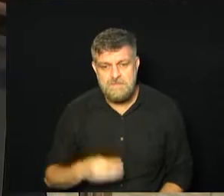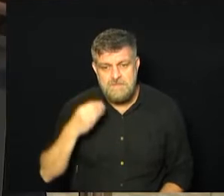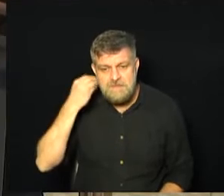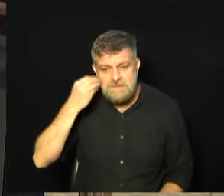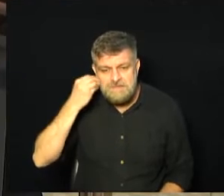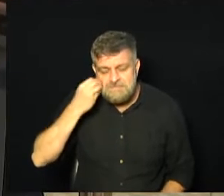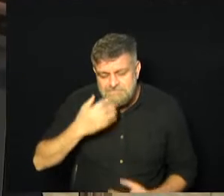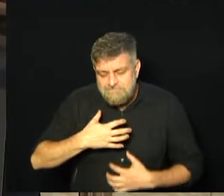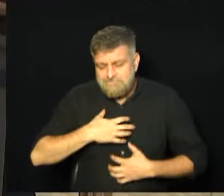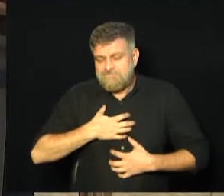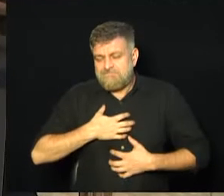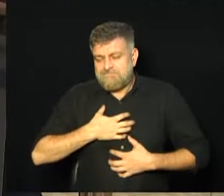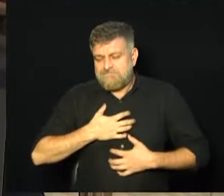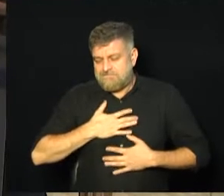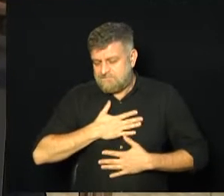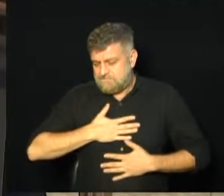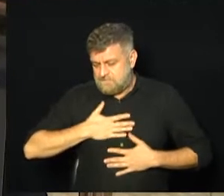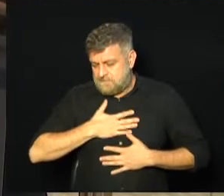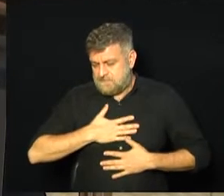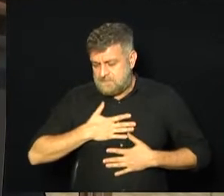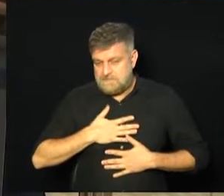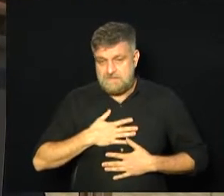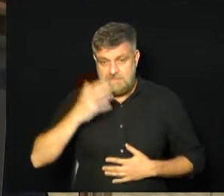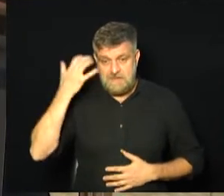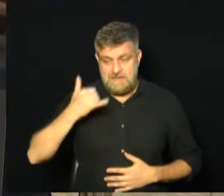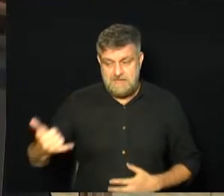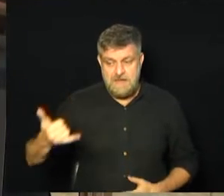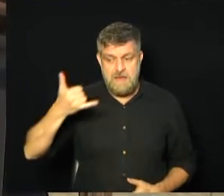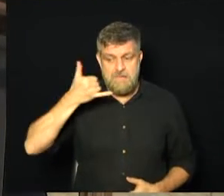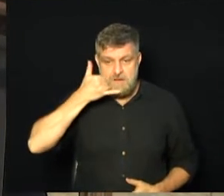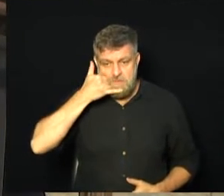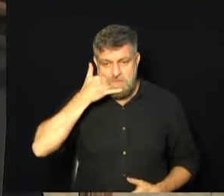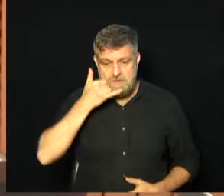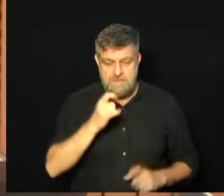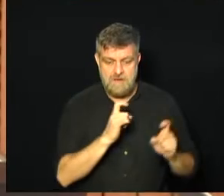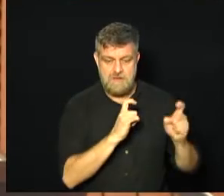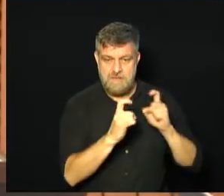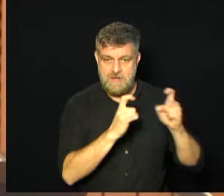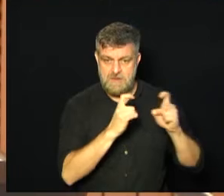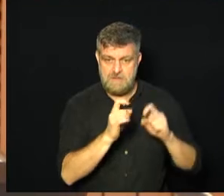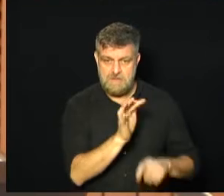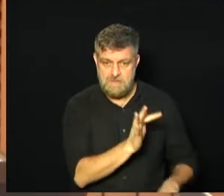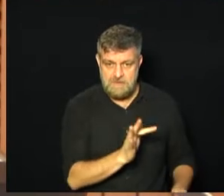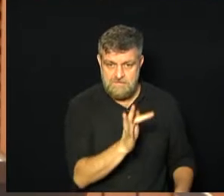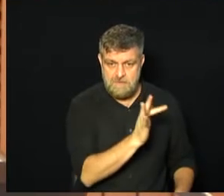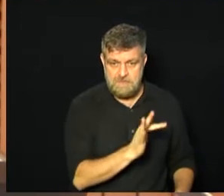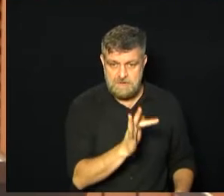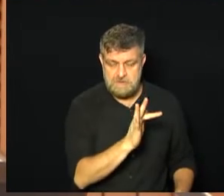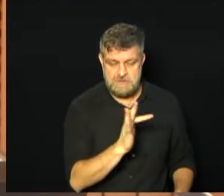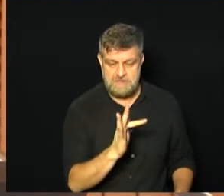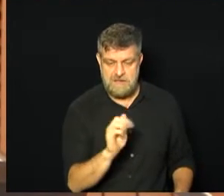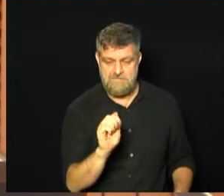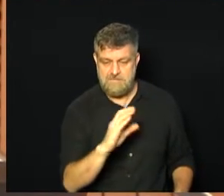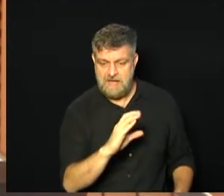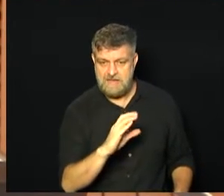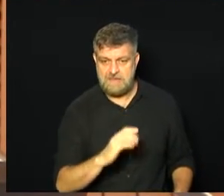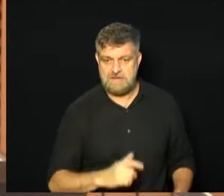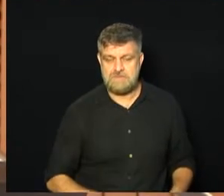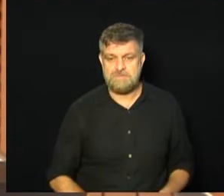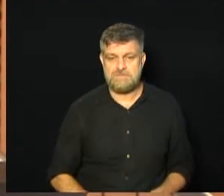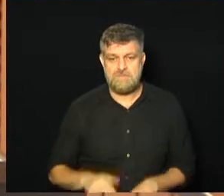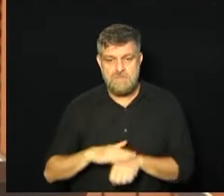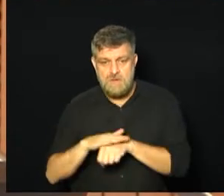oxigenação. O dia que a Guida me ligou, eu estava numa reunião na FAC, e aí lá, aqui a Guida me